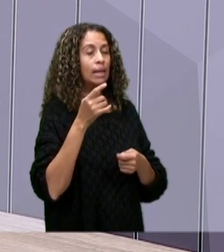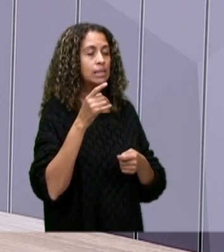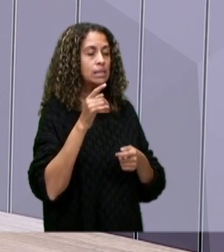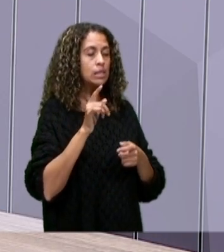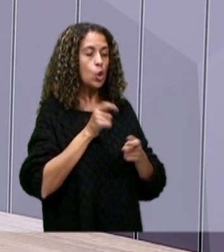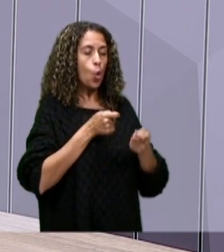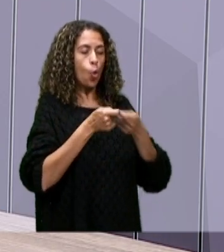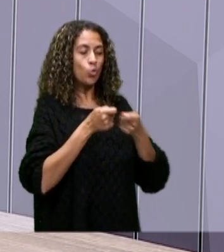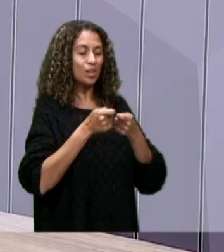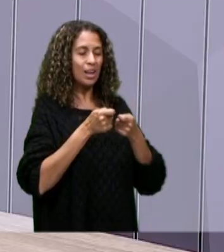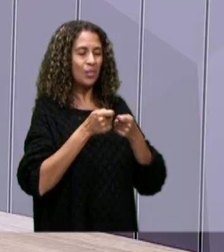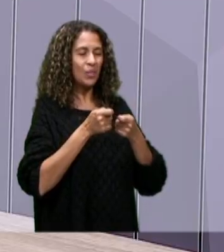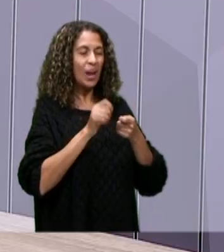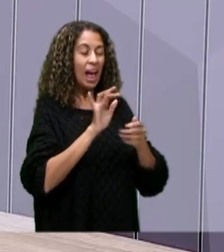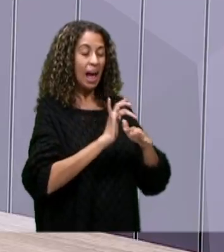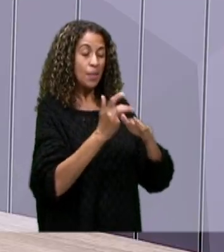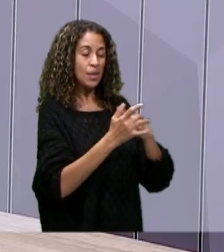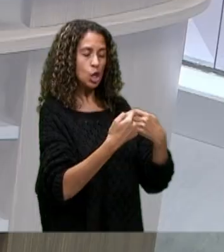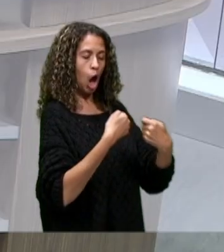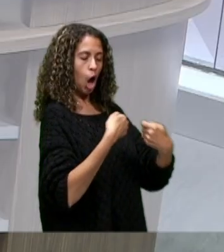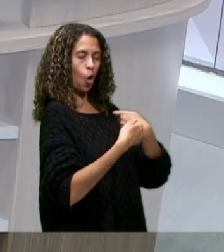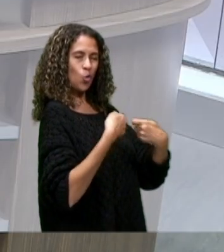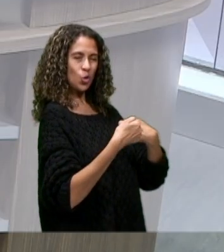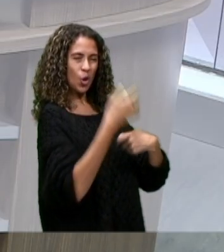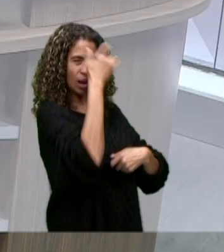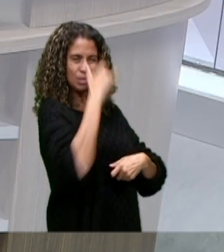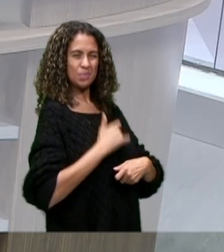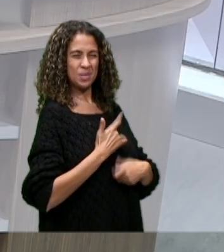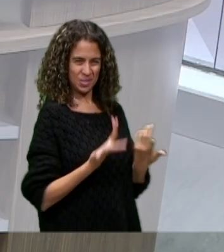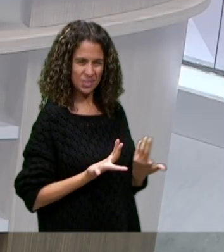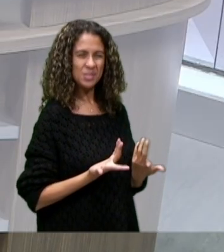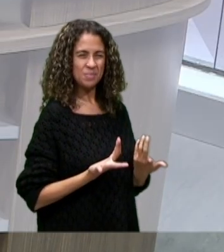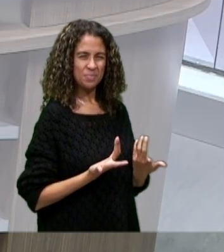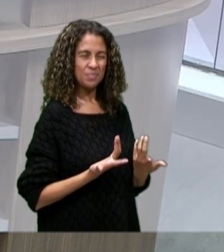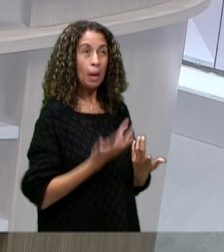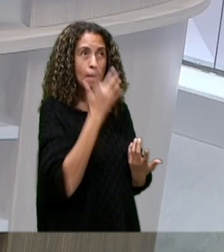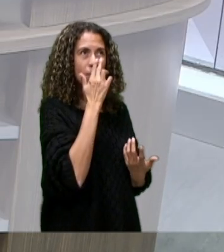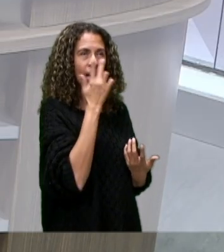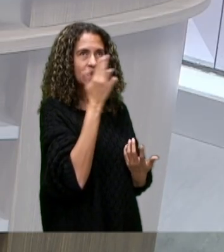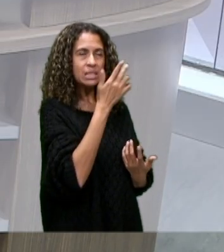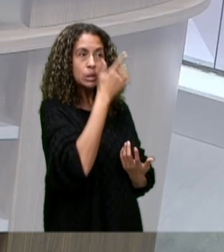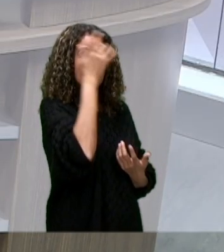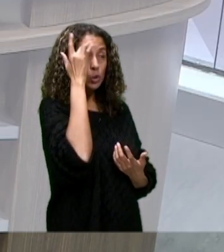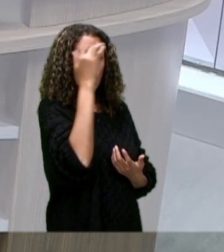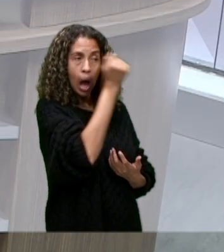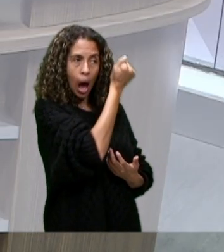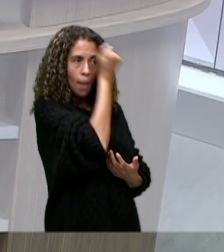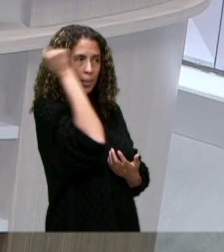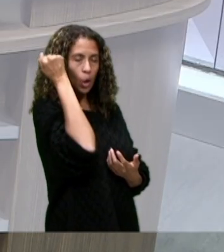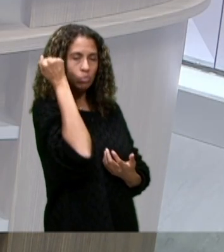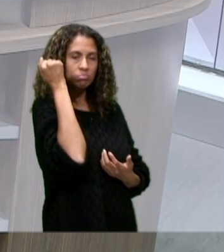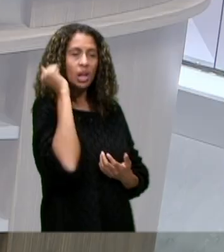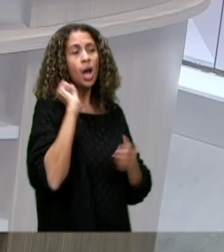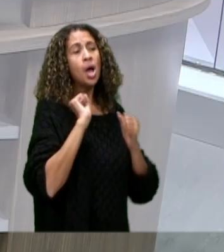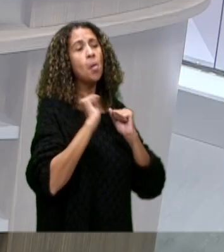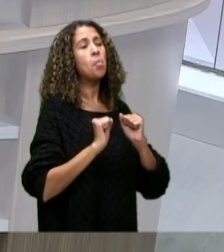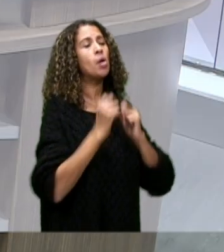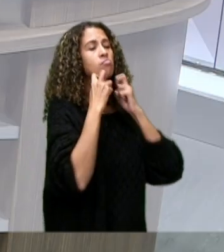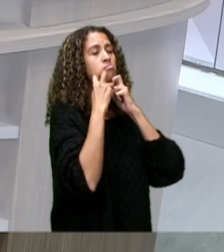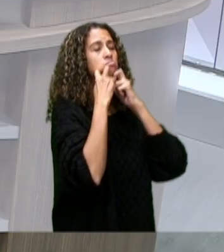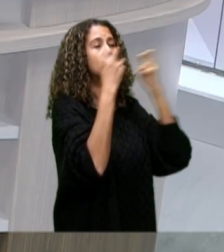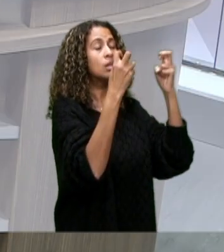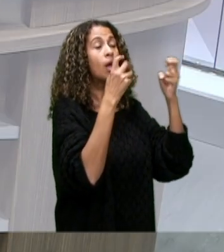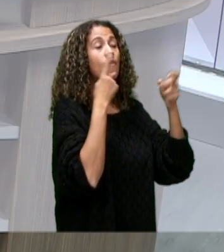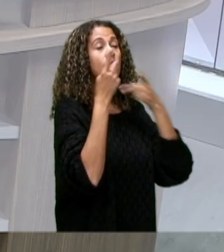rede, né? Isso, essa era a ideia. Elas foram meio que apagadas, né? Eu posso falar, eu posso gritar e tal,